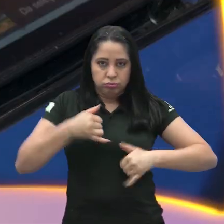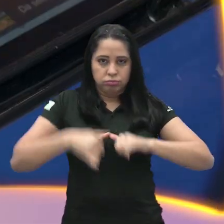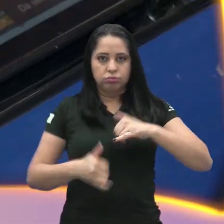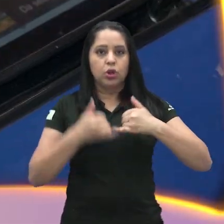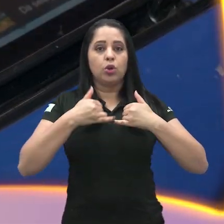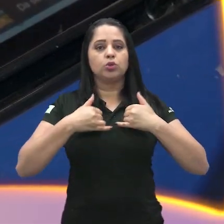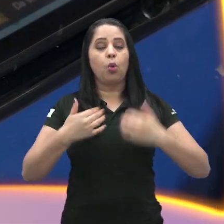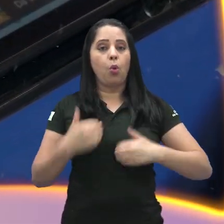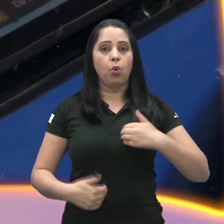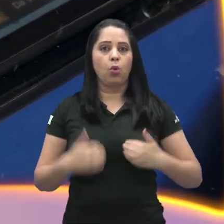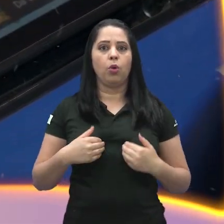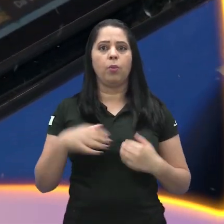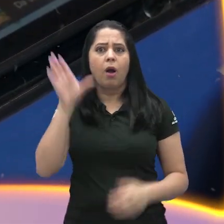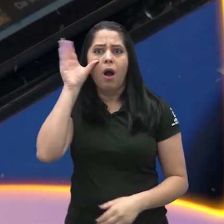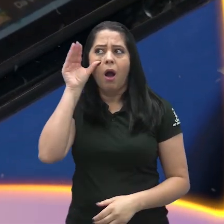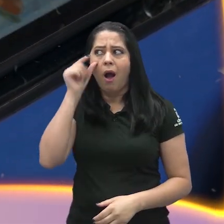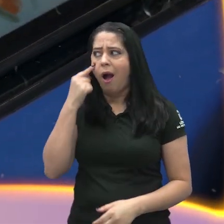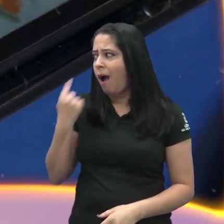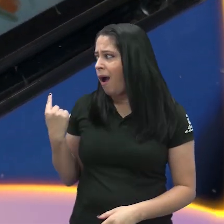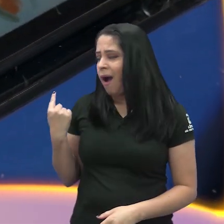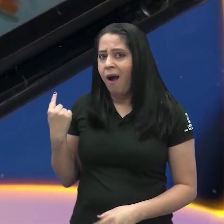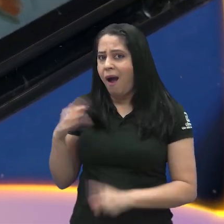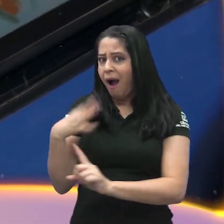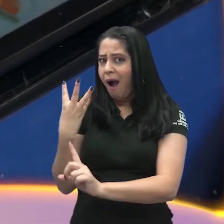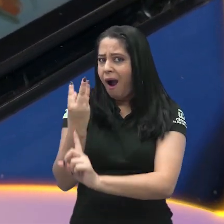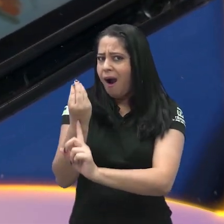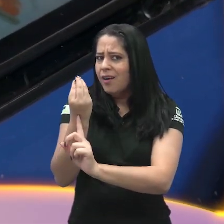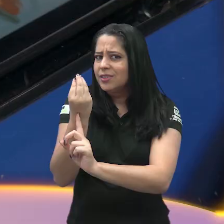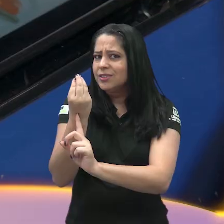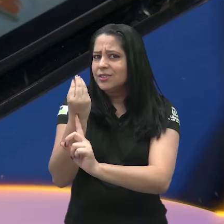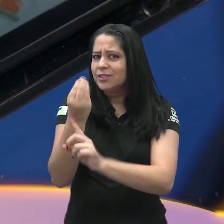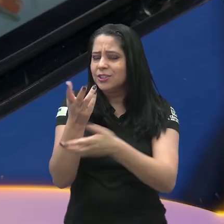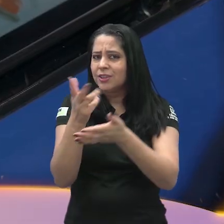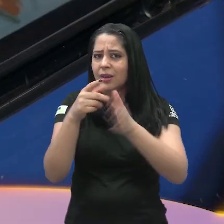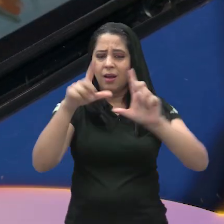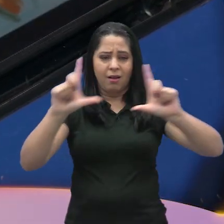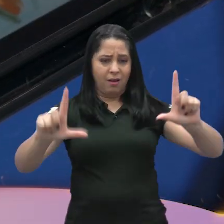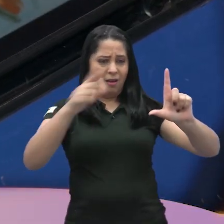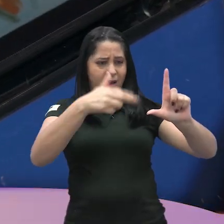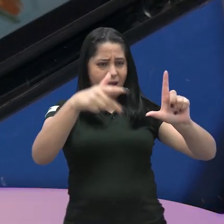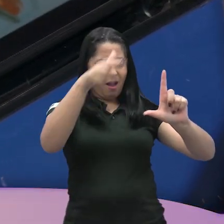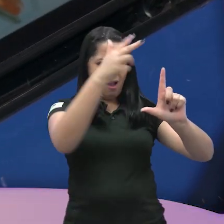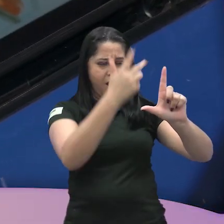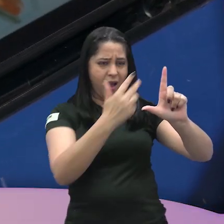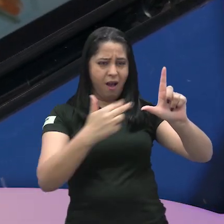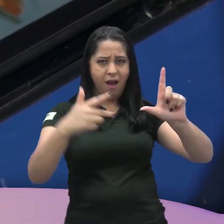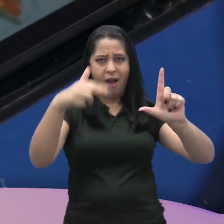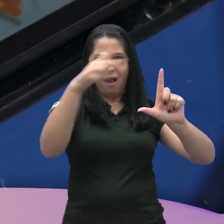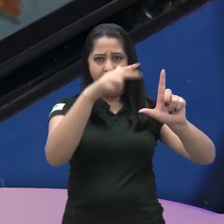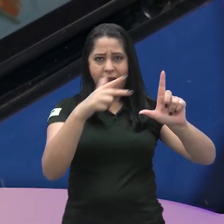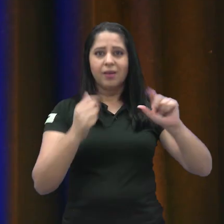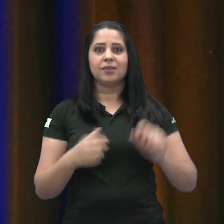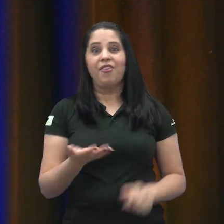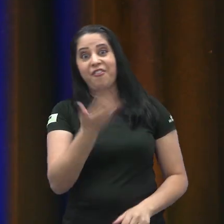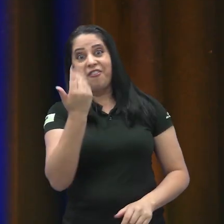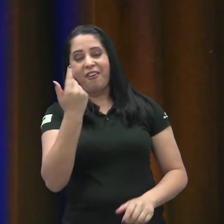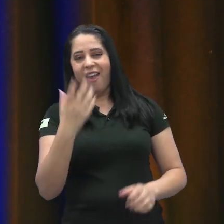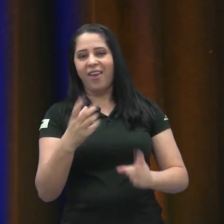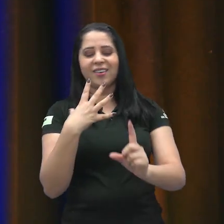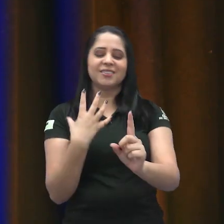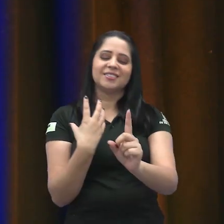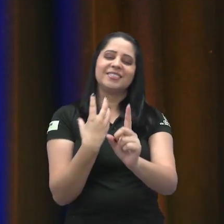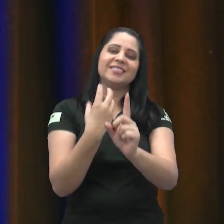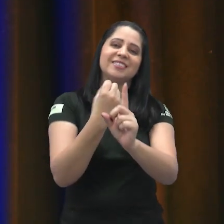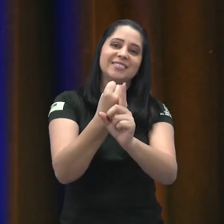Yang. E que artista estará hoje conosco? Será que veremos um quadro de arte em movimento incrível? Então bora